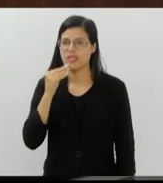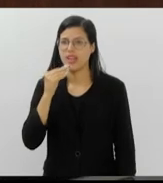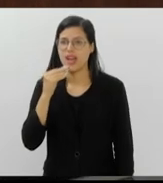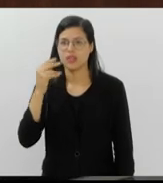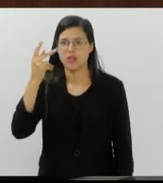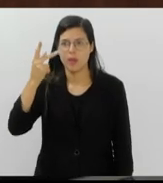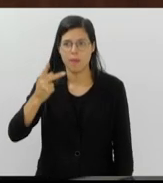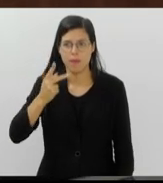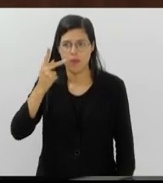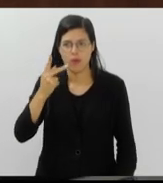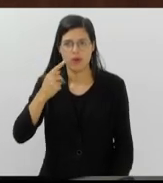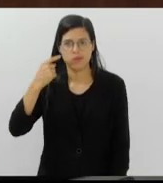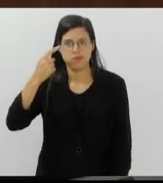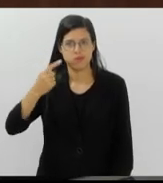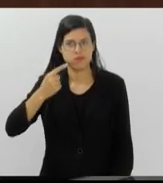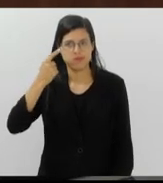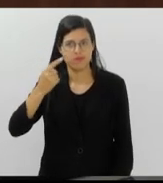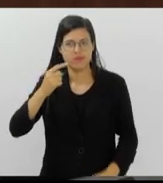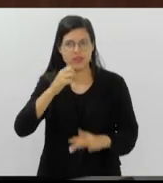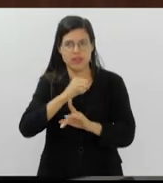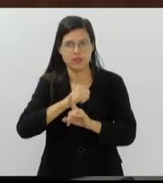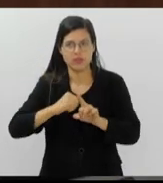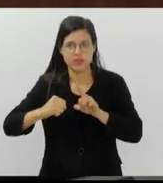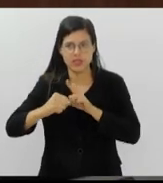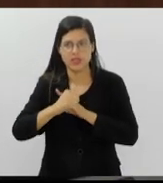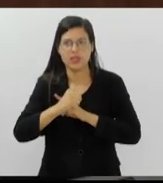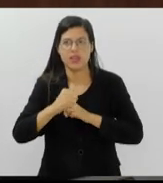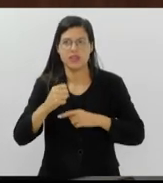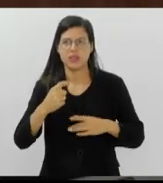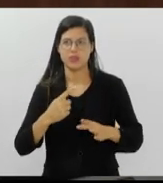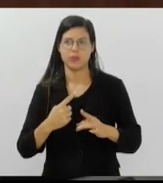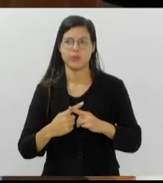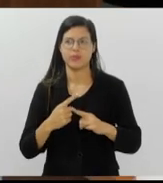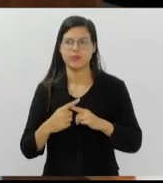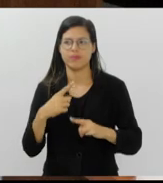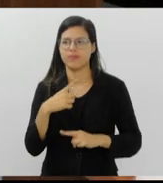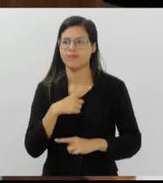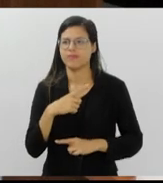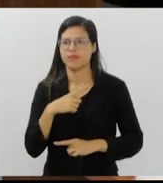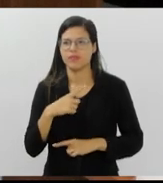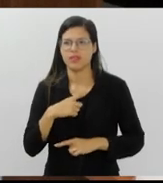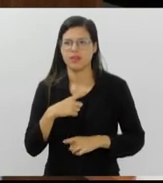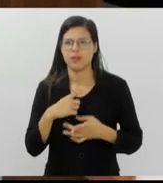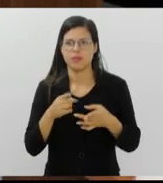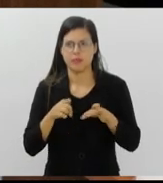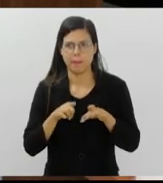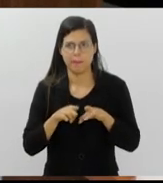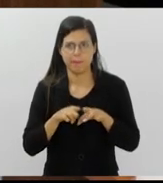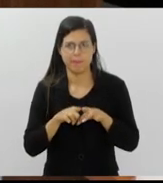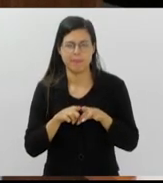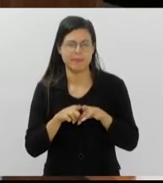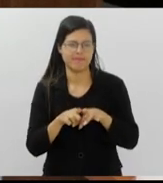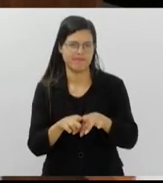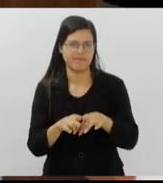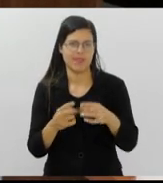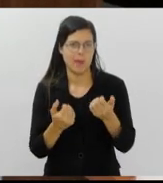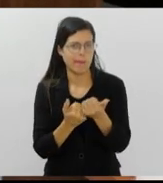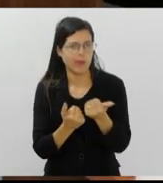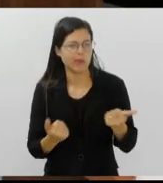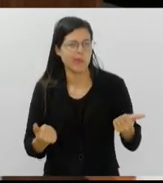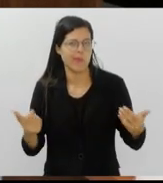na advocacia e na sociedade, é porque nós temos parceiros maravilhosos que